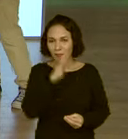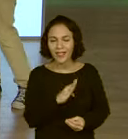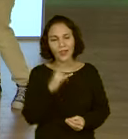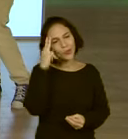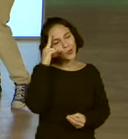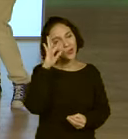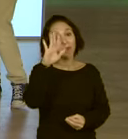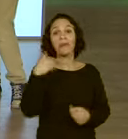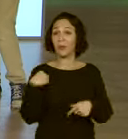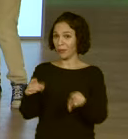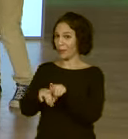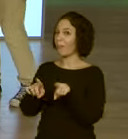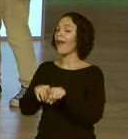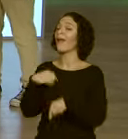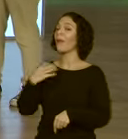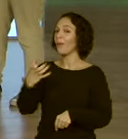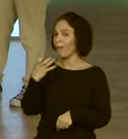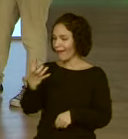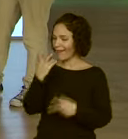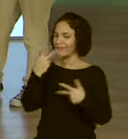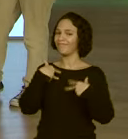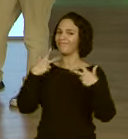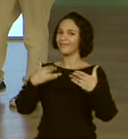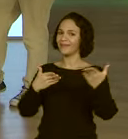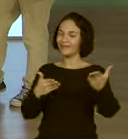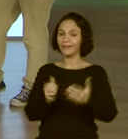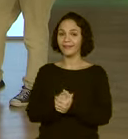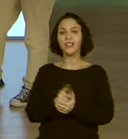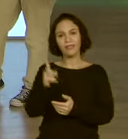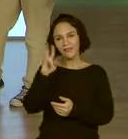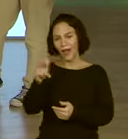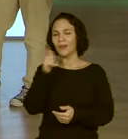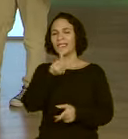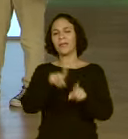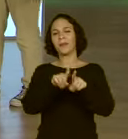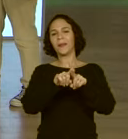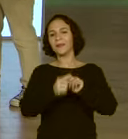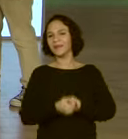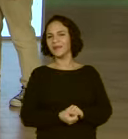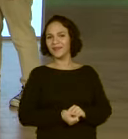meu. Inclusive então, vou me inspirar né? no seu sonho para É verdade, se você chega lá.